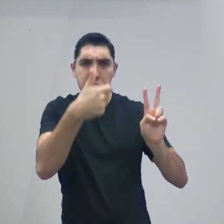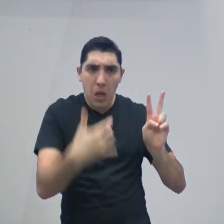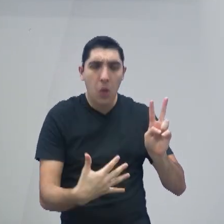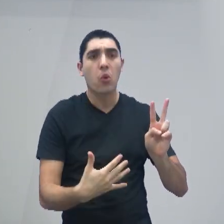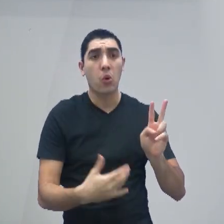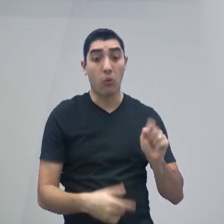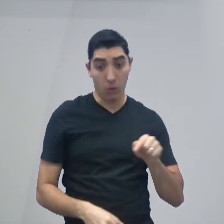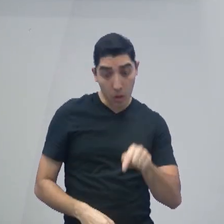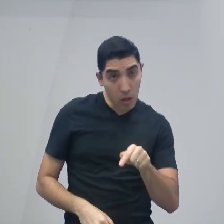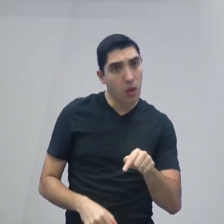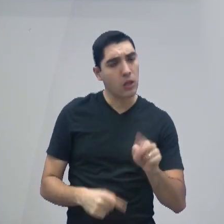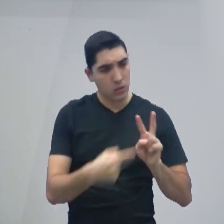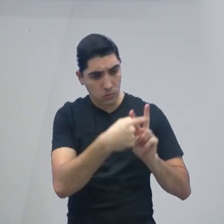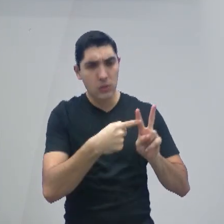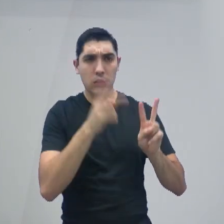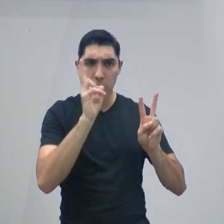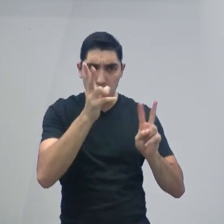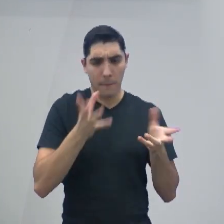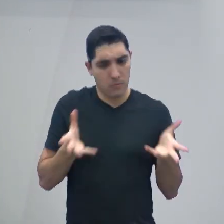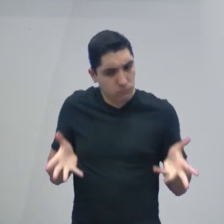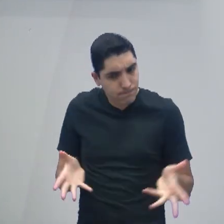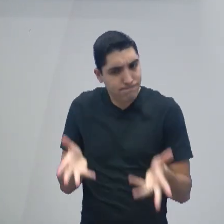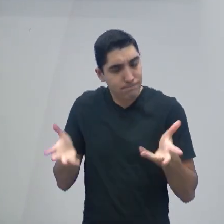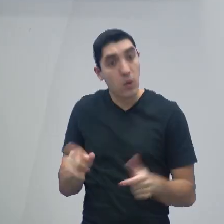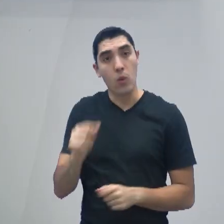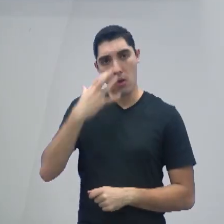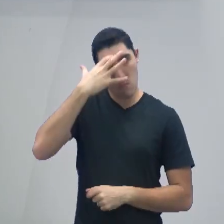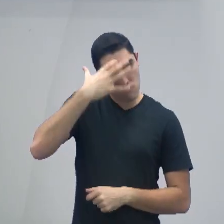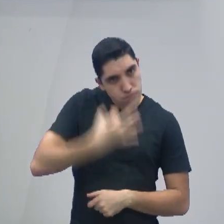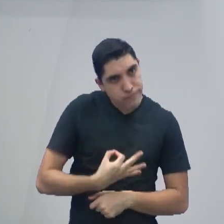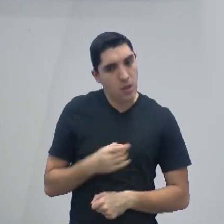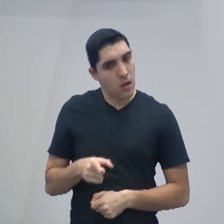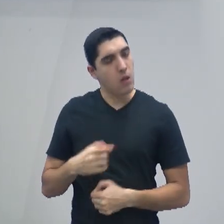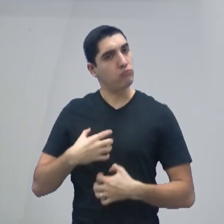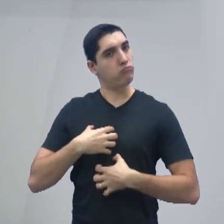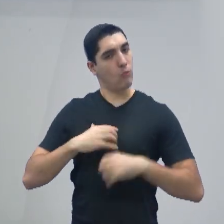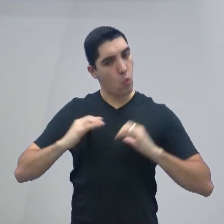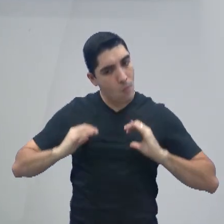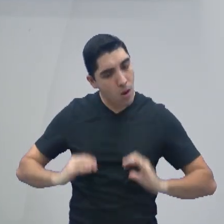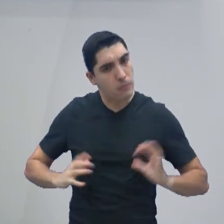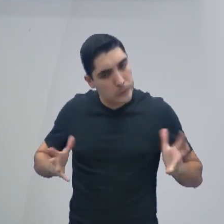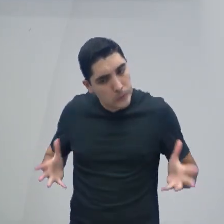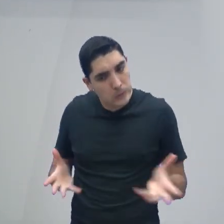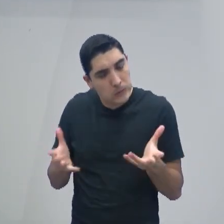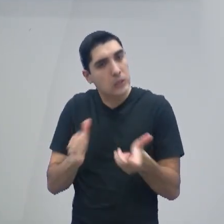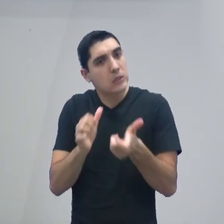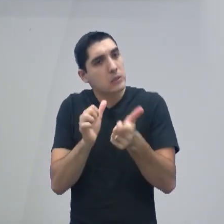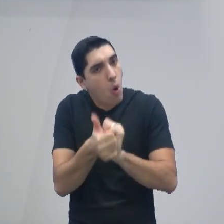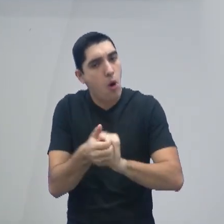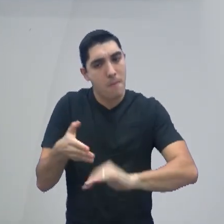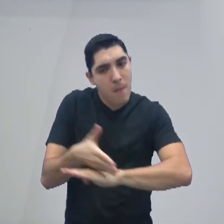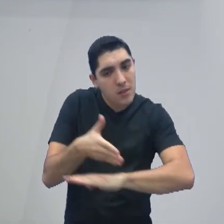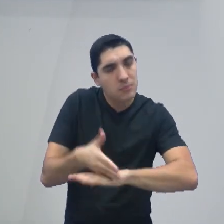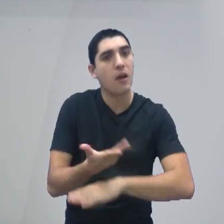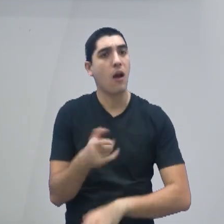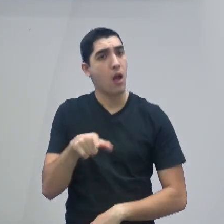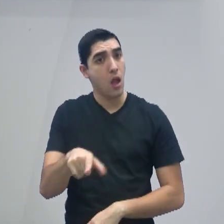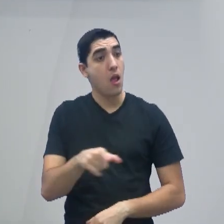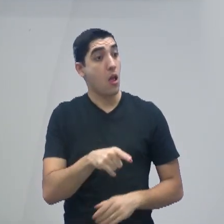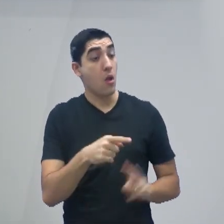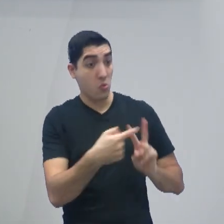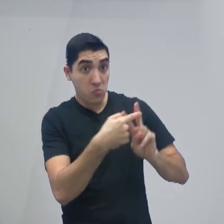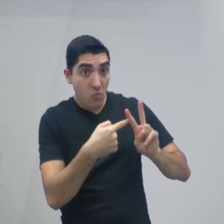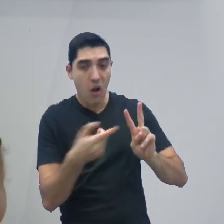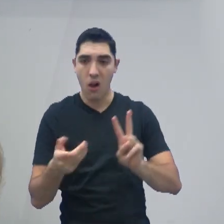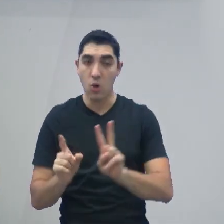eles trabalham muito essa parte emocional, de incentivo ao esporte, levam o Bento para as competições e a gente